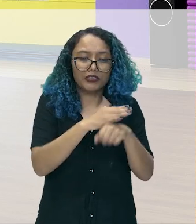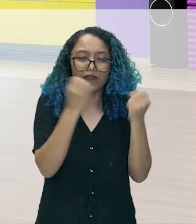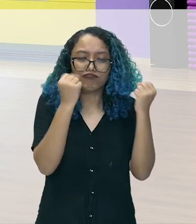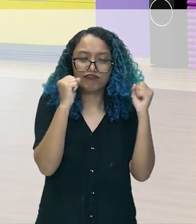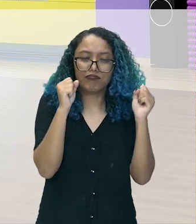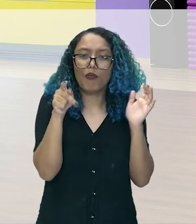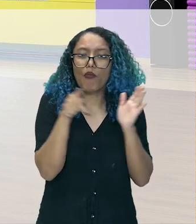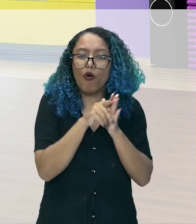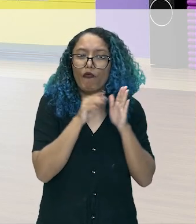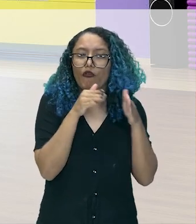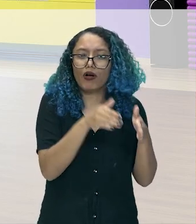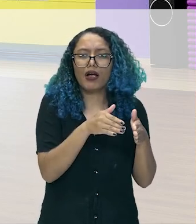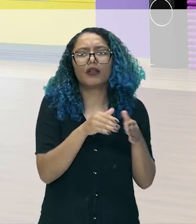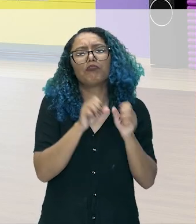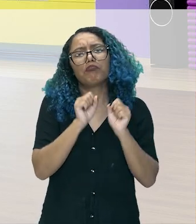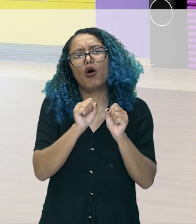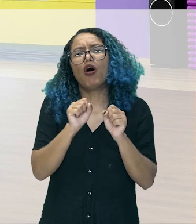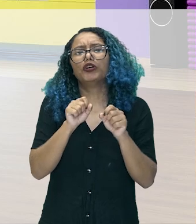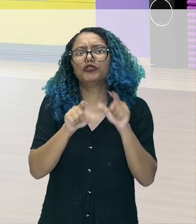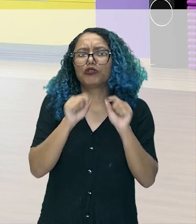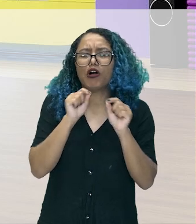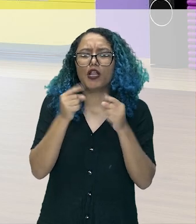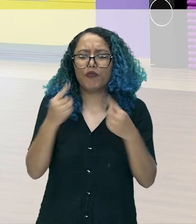Continua respirando.